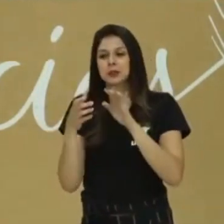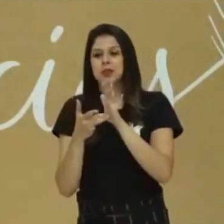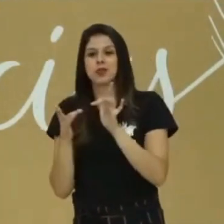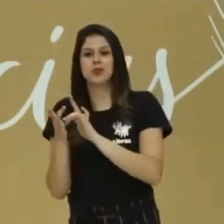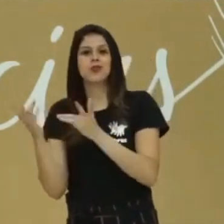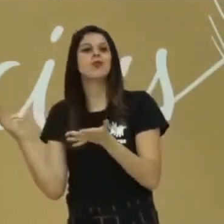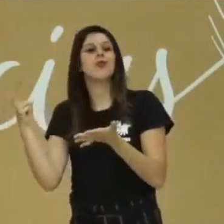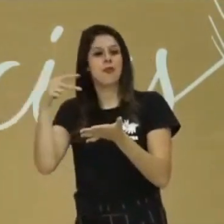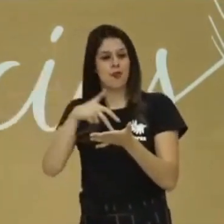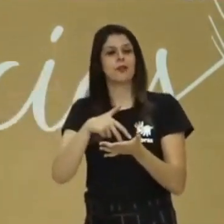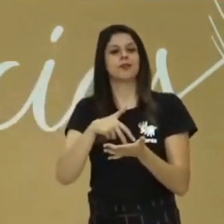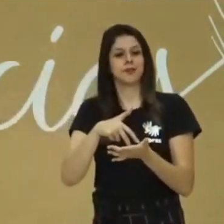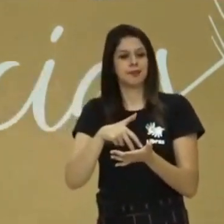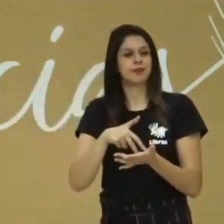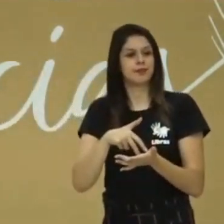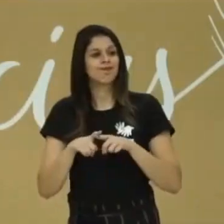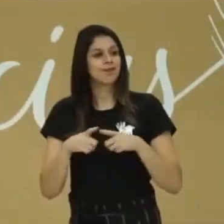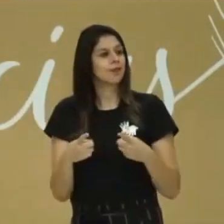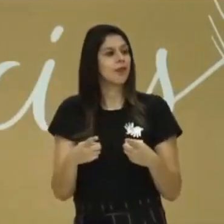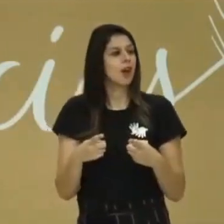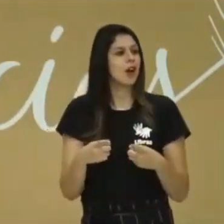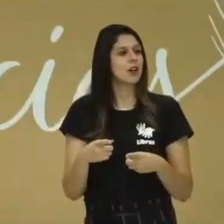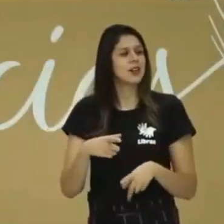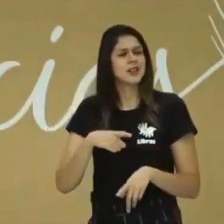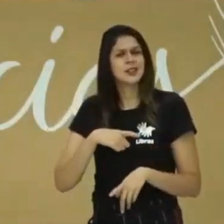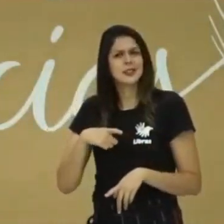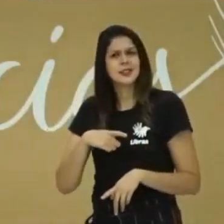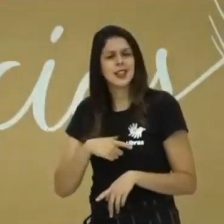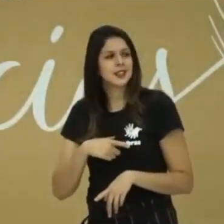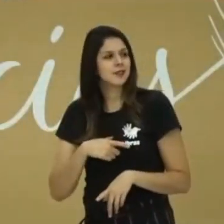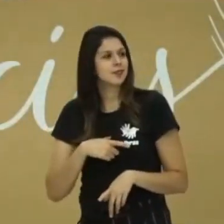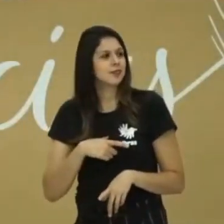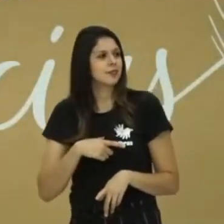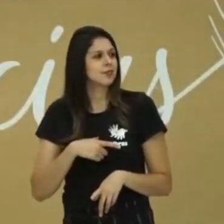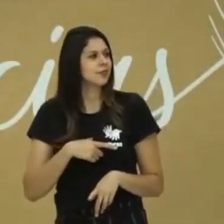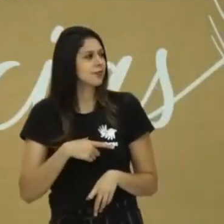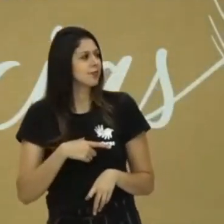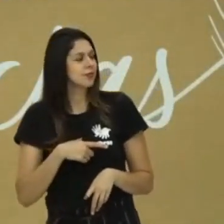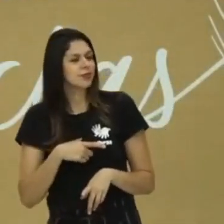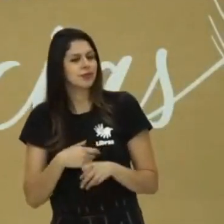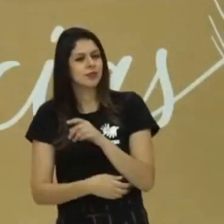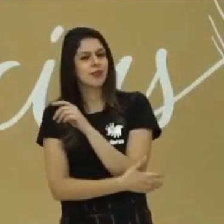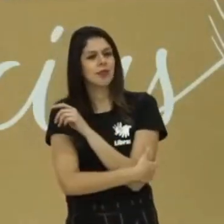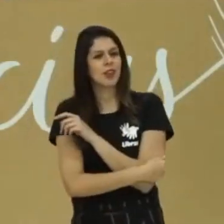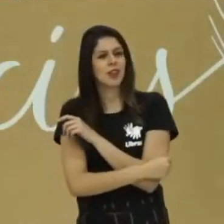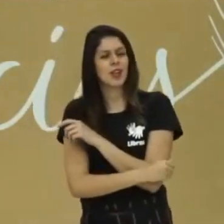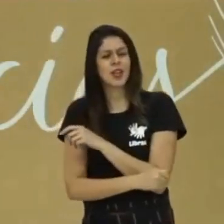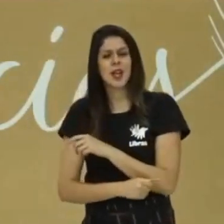carregadas de chuva estão se formando é um esforço coletivo